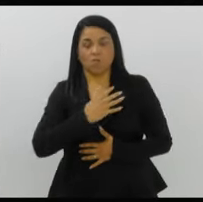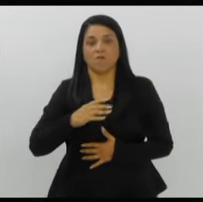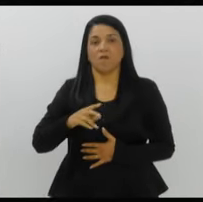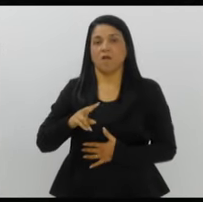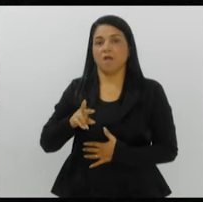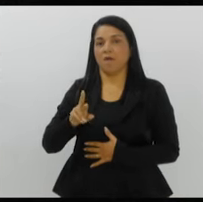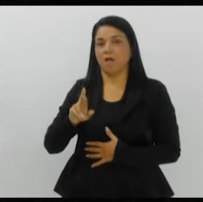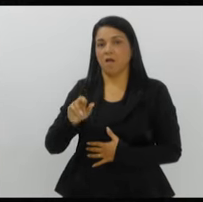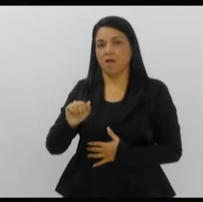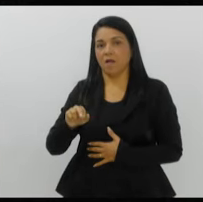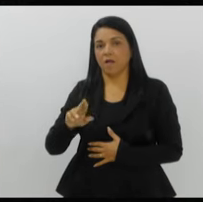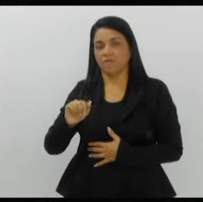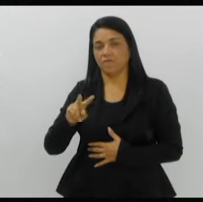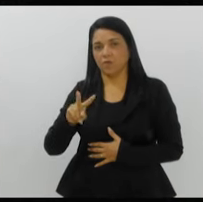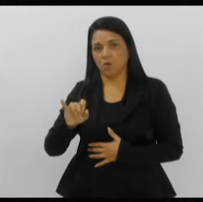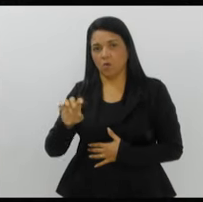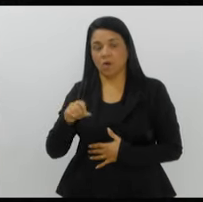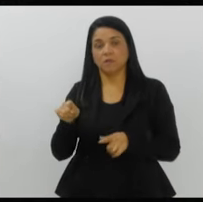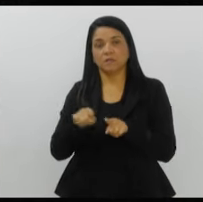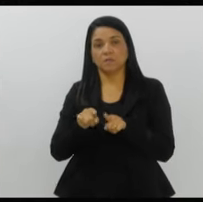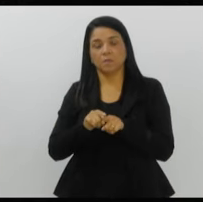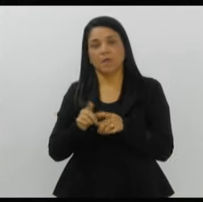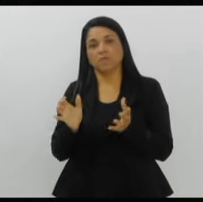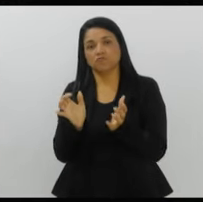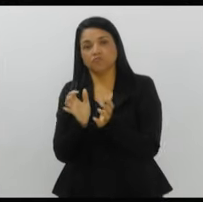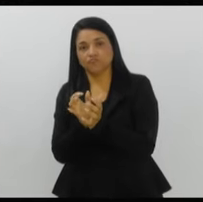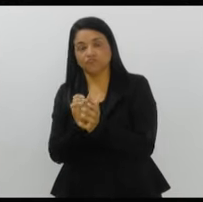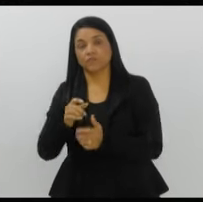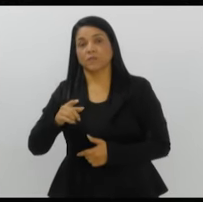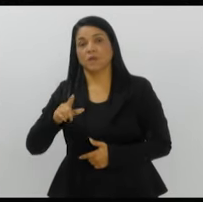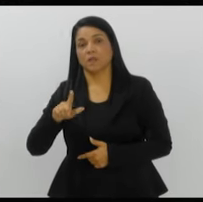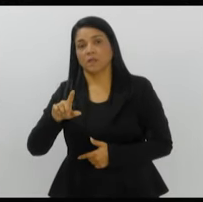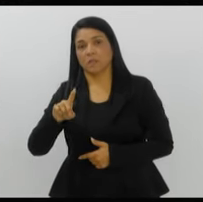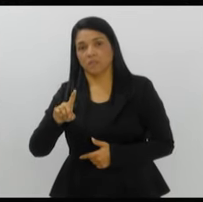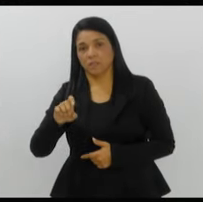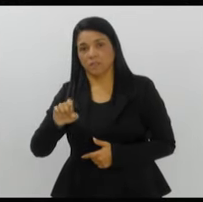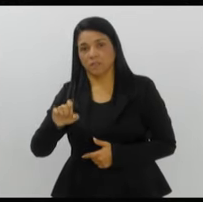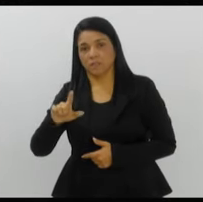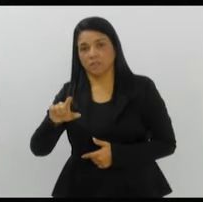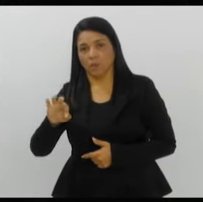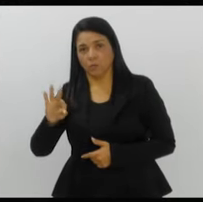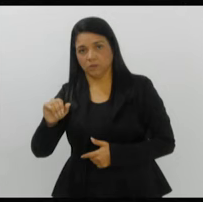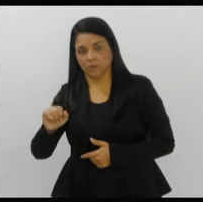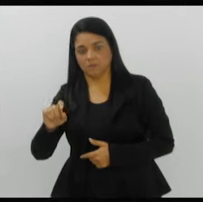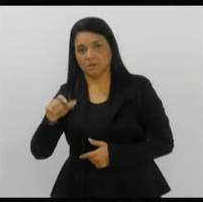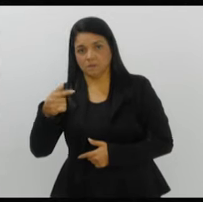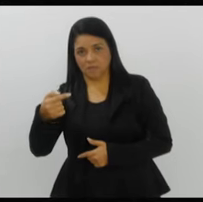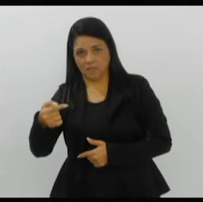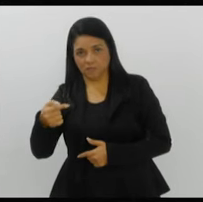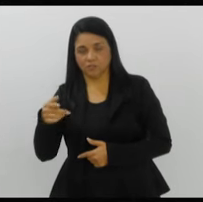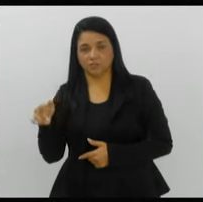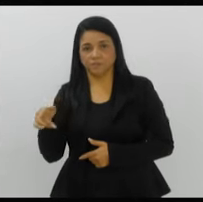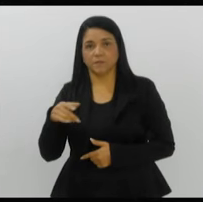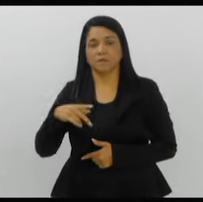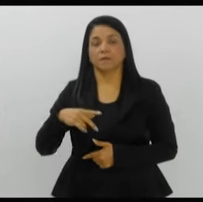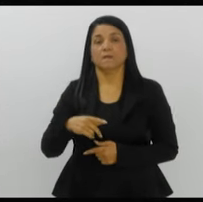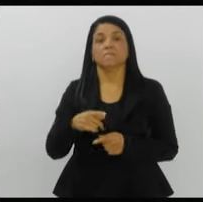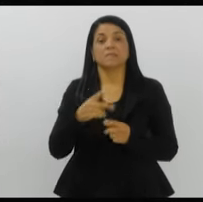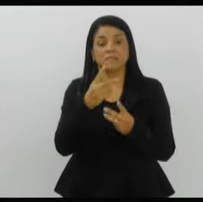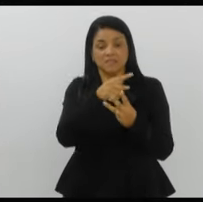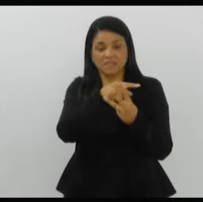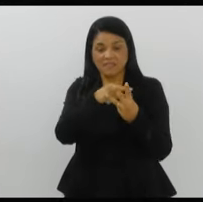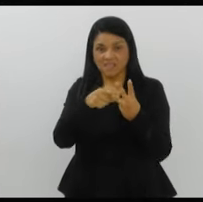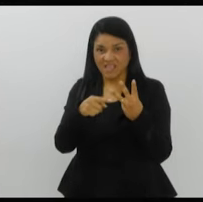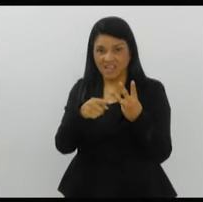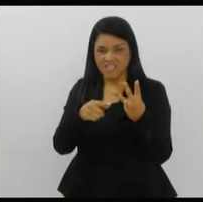o Patamo, Pilar Pantanal e o Delta 7. Hoje, para honra e glória de Deus, três